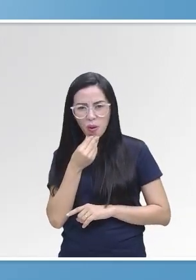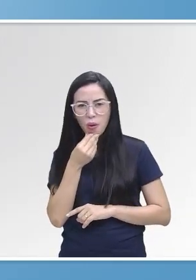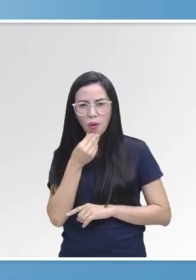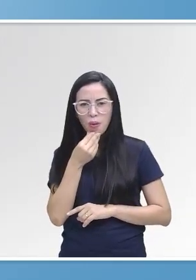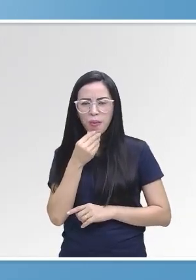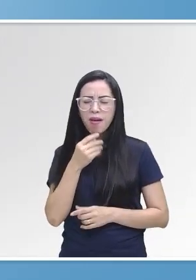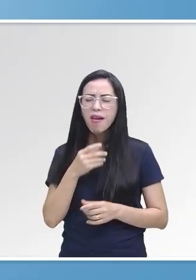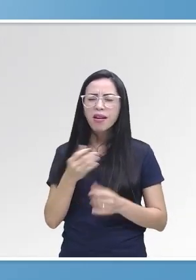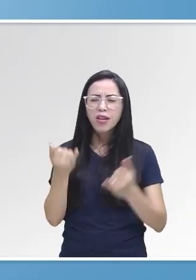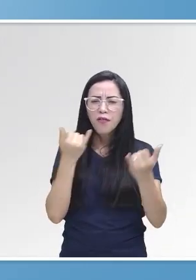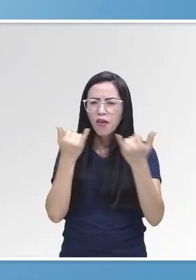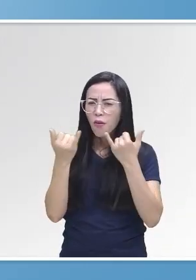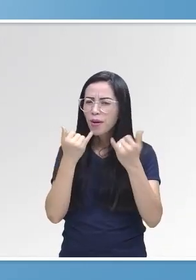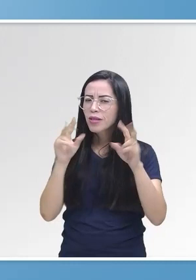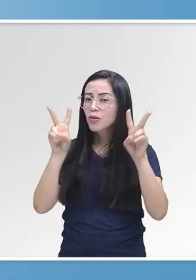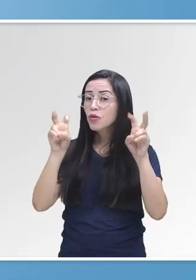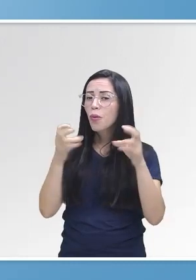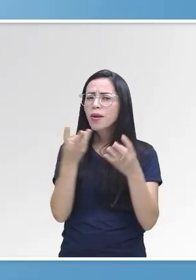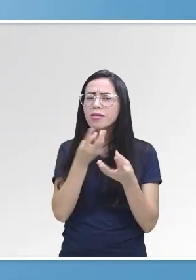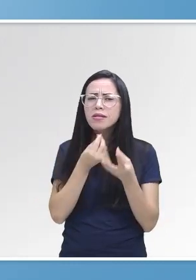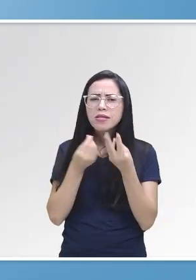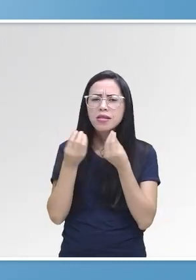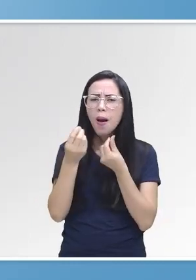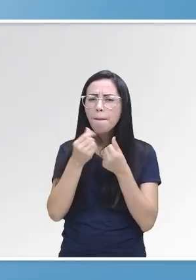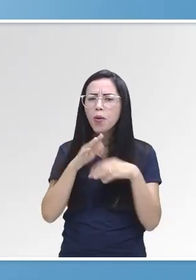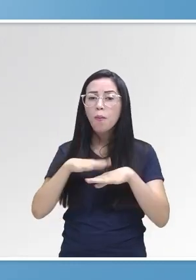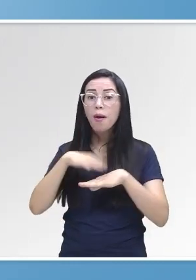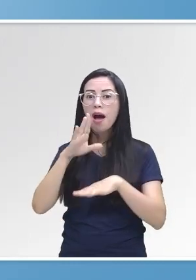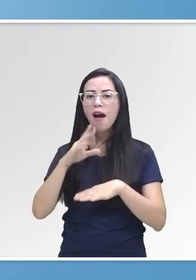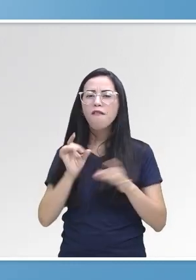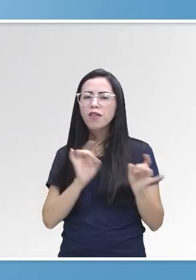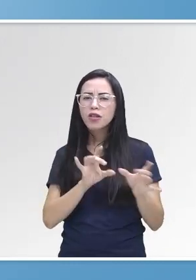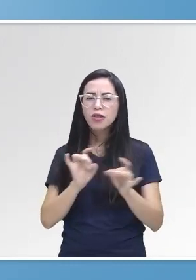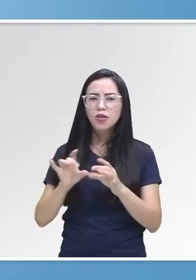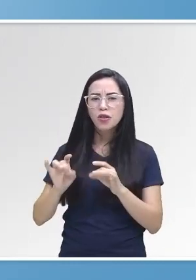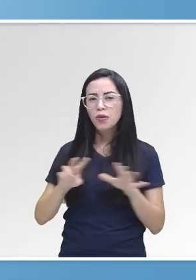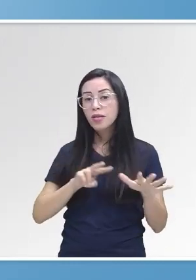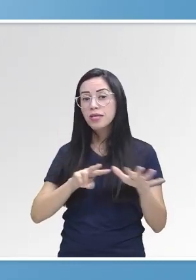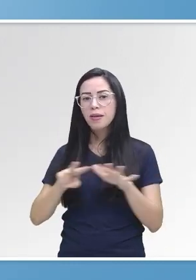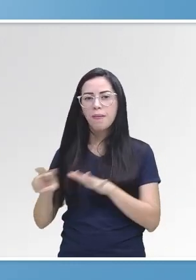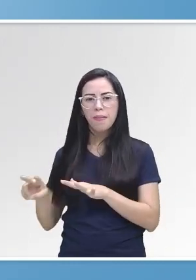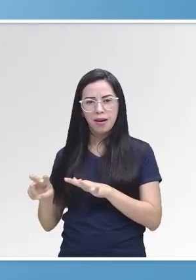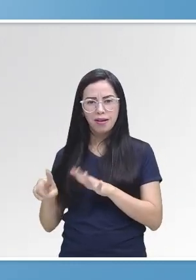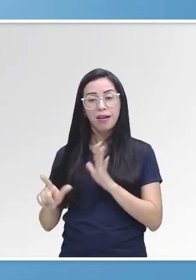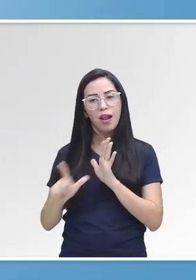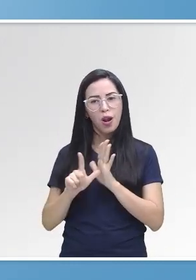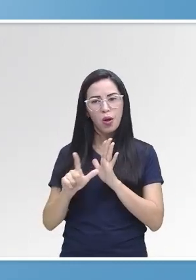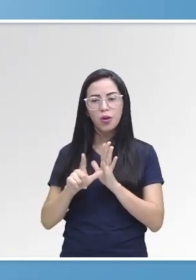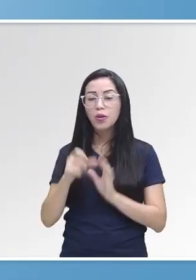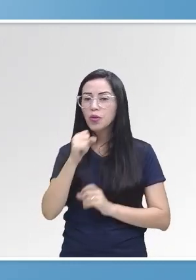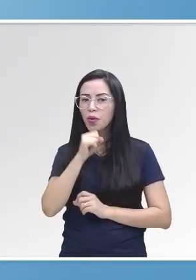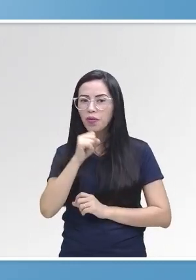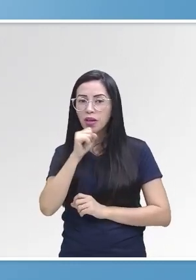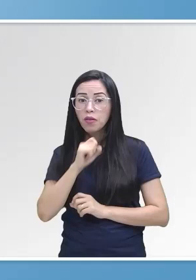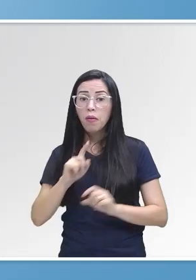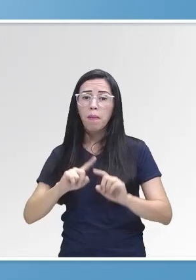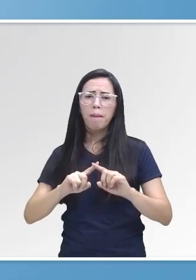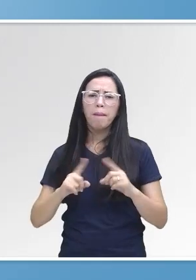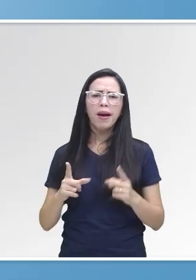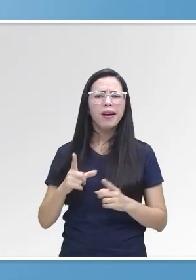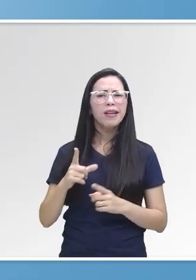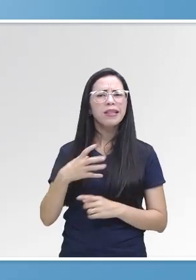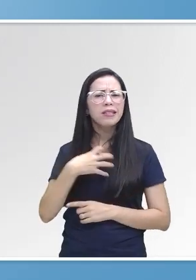sorvete que mais eram vendidos durante a semana em sua sorveteria porém estava com dificuldade de